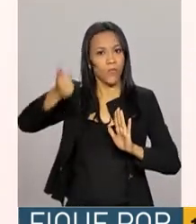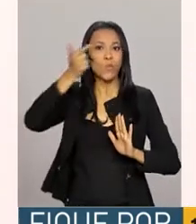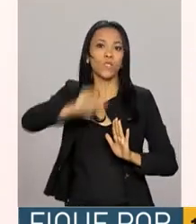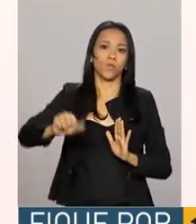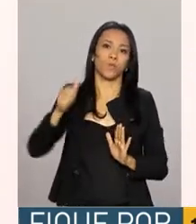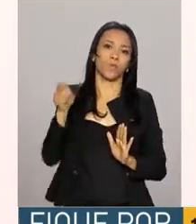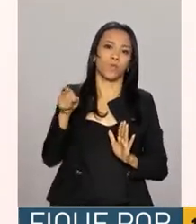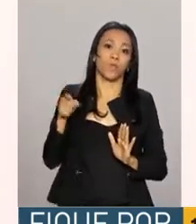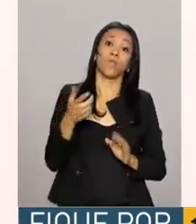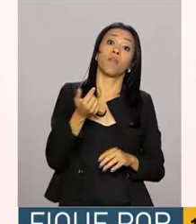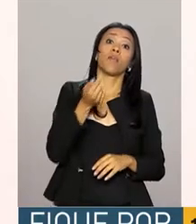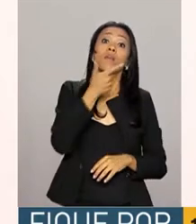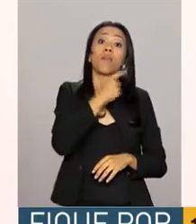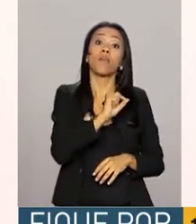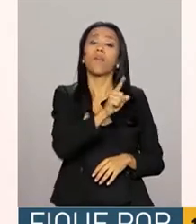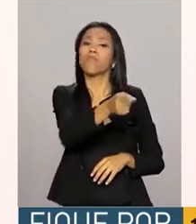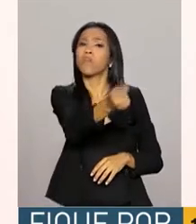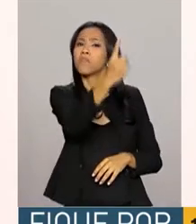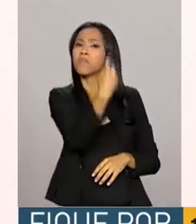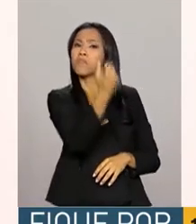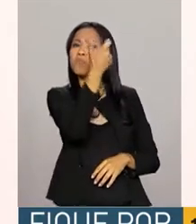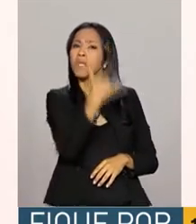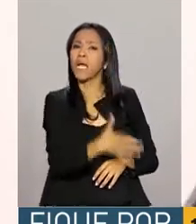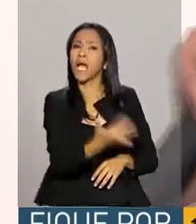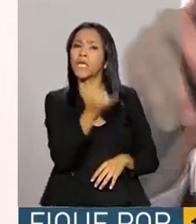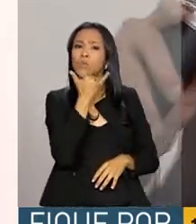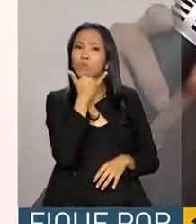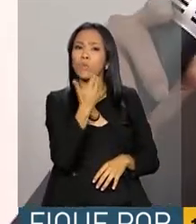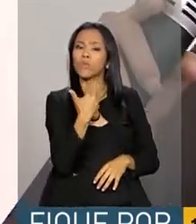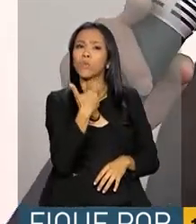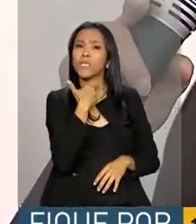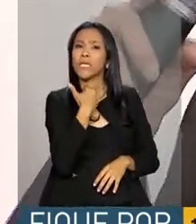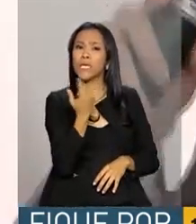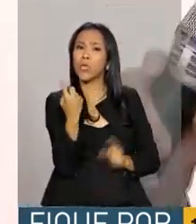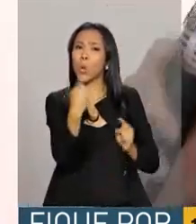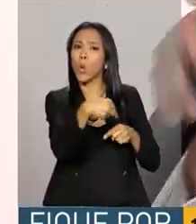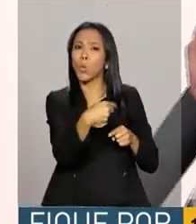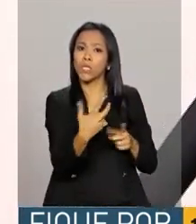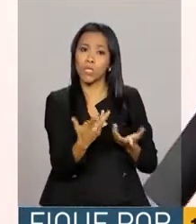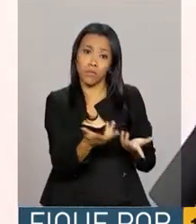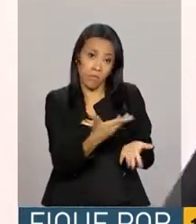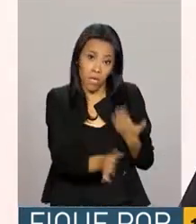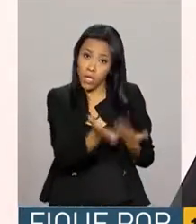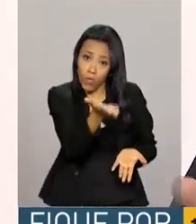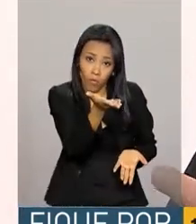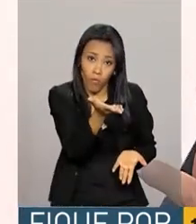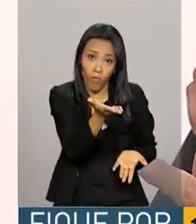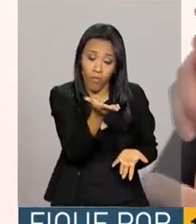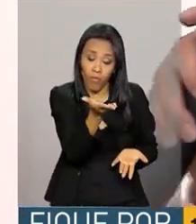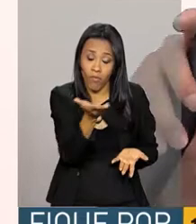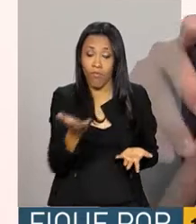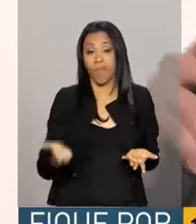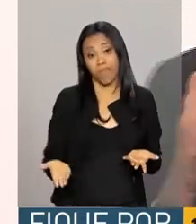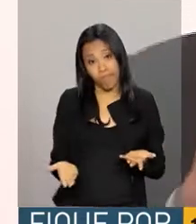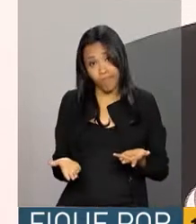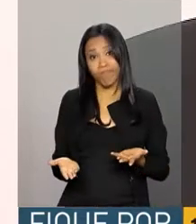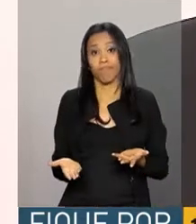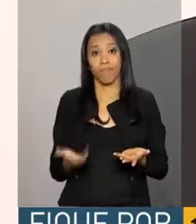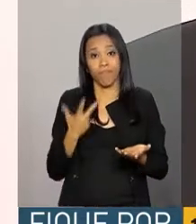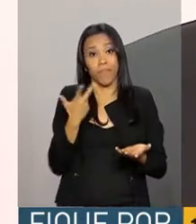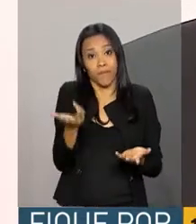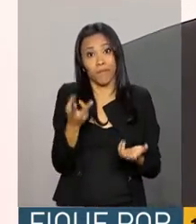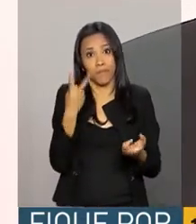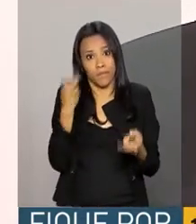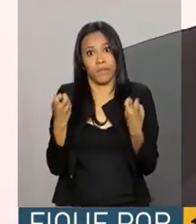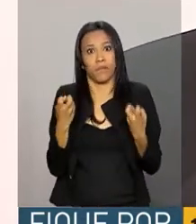eleição e cá pra mim olha não vou poder vou ter que falar conta é perder a eleição é incrível mas é a corrente popular